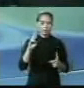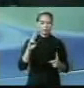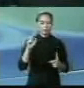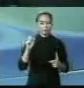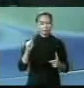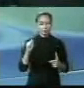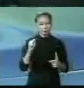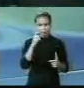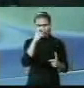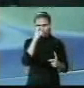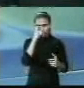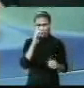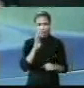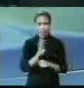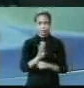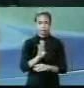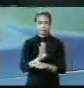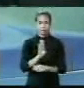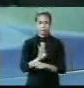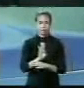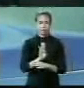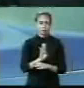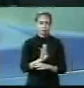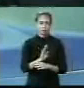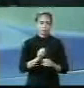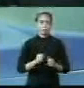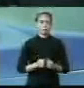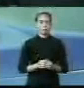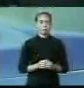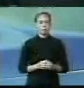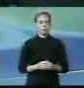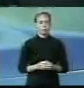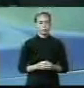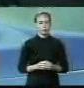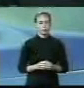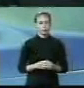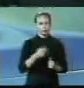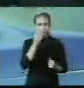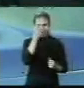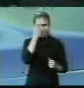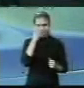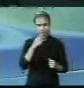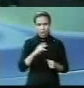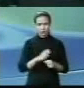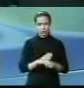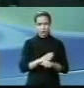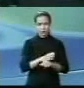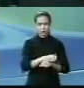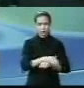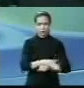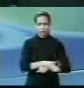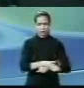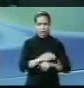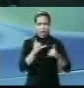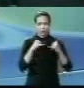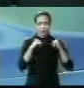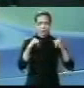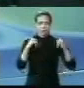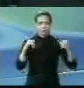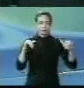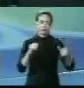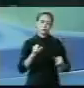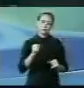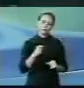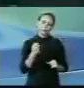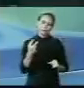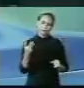poderá tentar atuar para desativar aquele firewall e ter acesso às funcionalidades da rede, certo? Então, em algumas